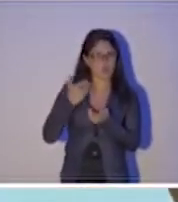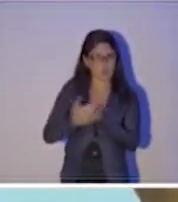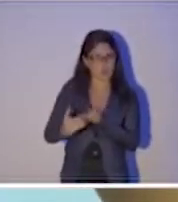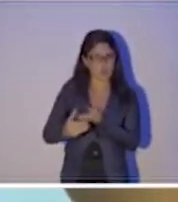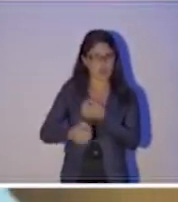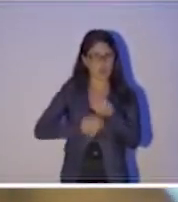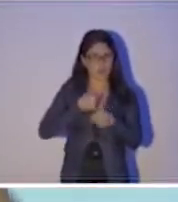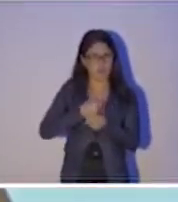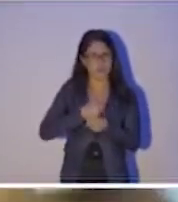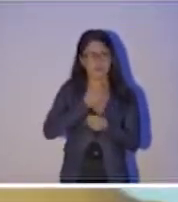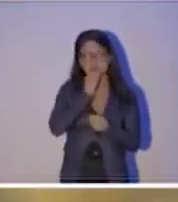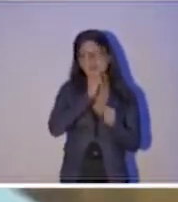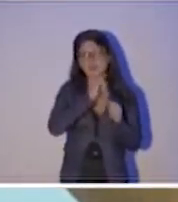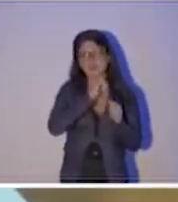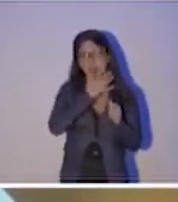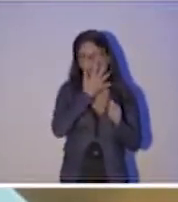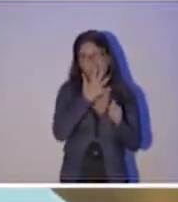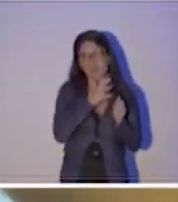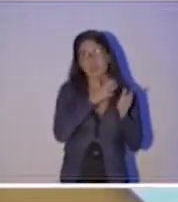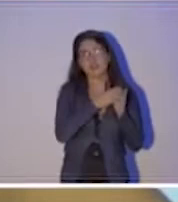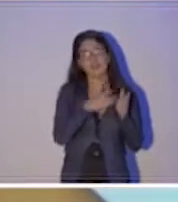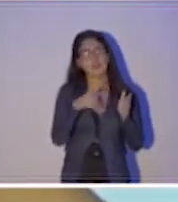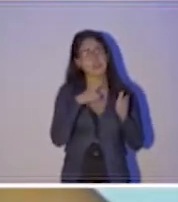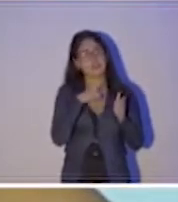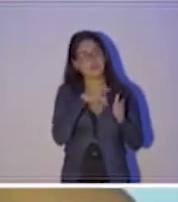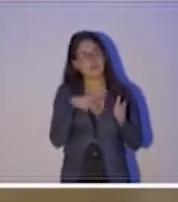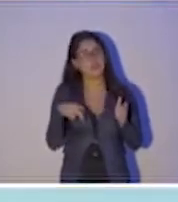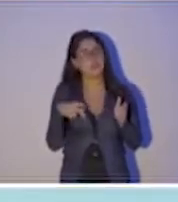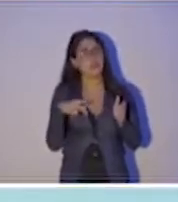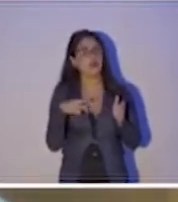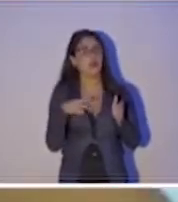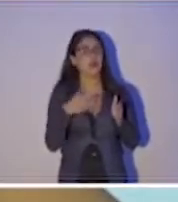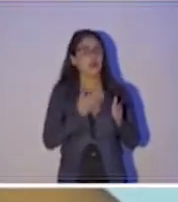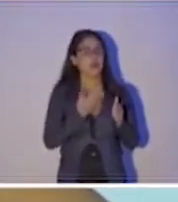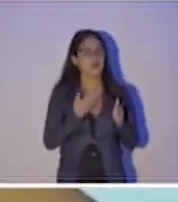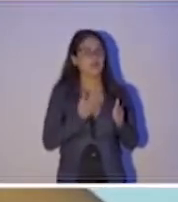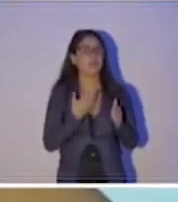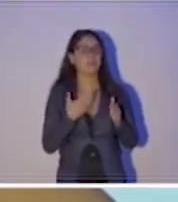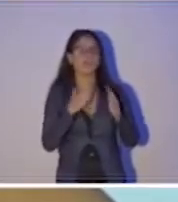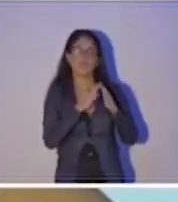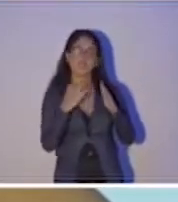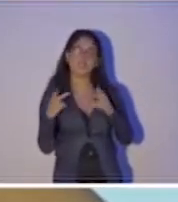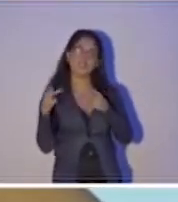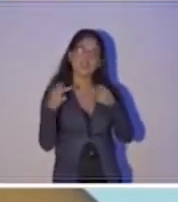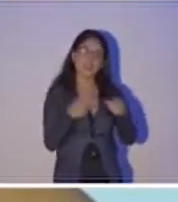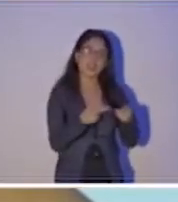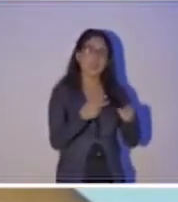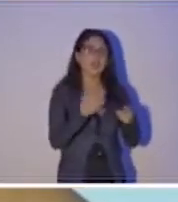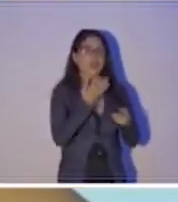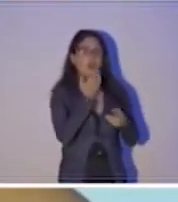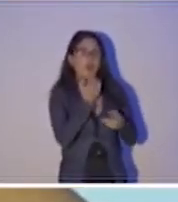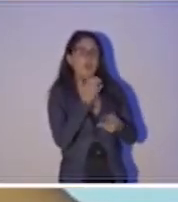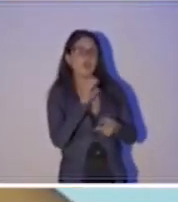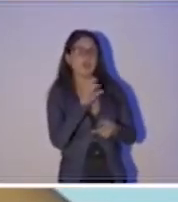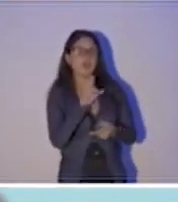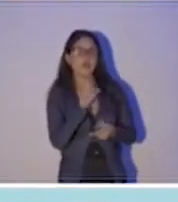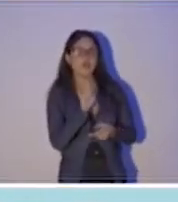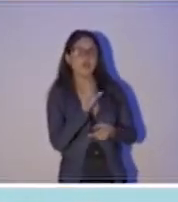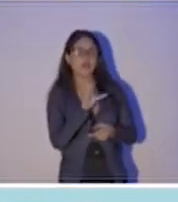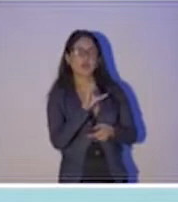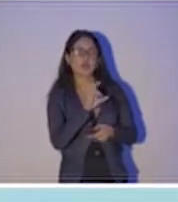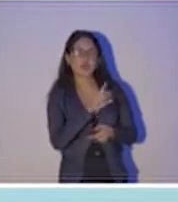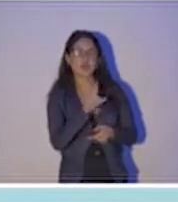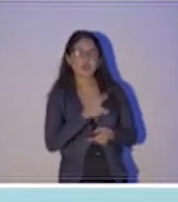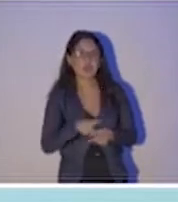tem um professor, a gente vai lá, faz amizade com ele, vai na casa dele, come um cuscuz e tal. E dois